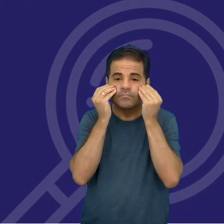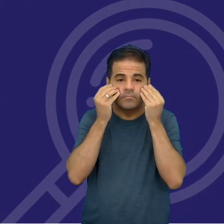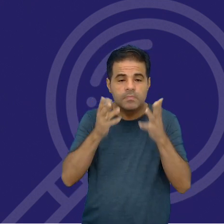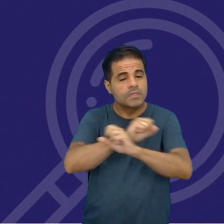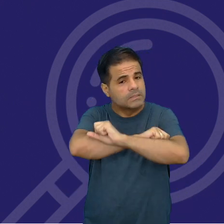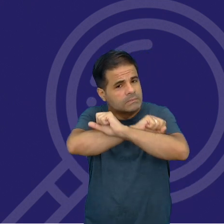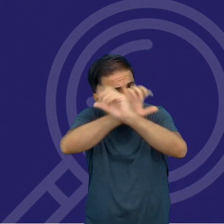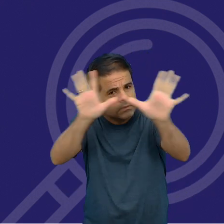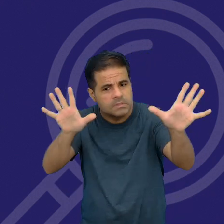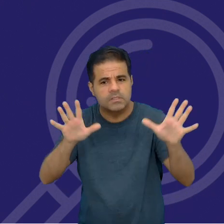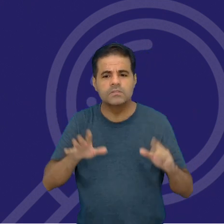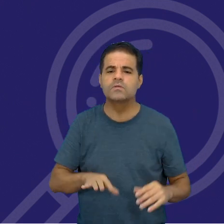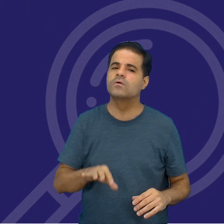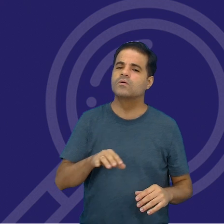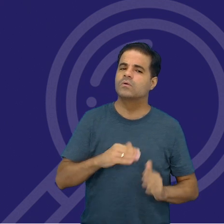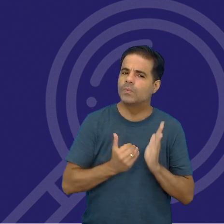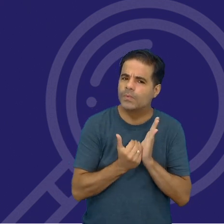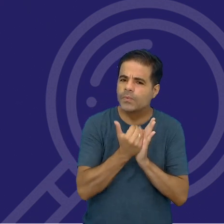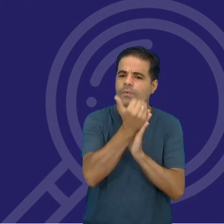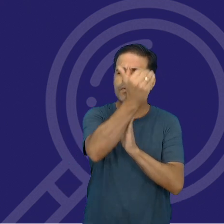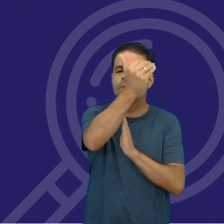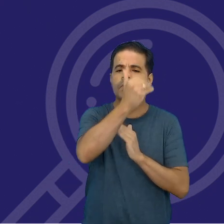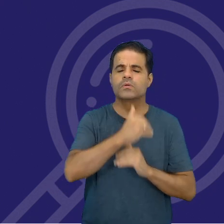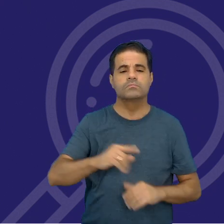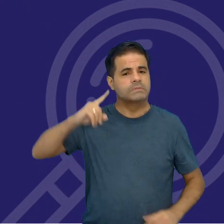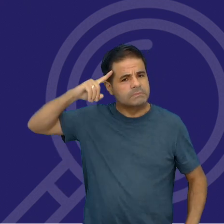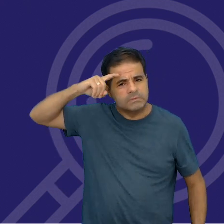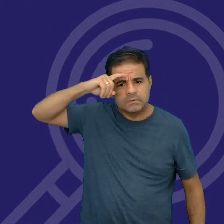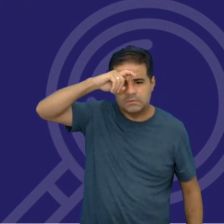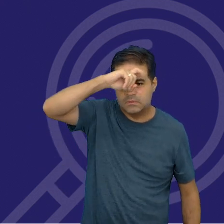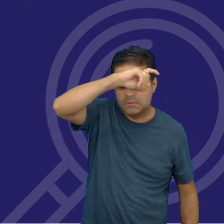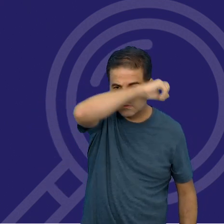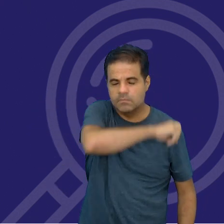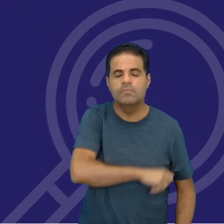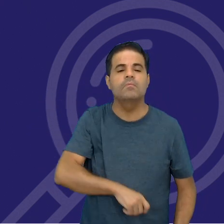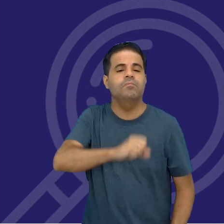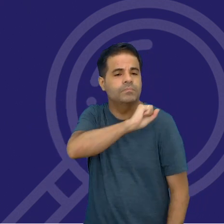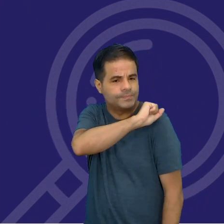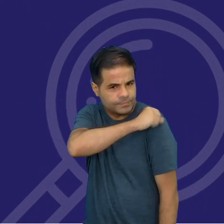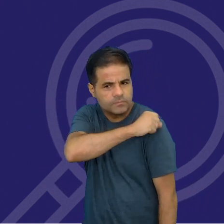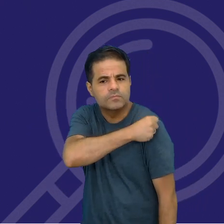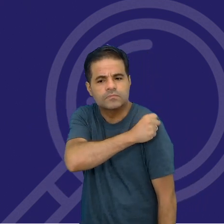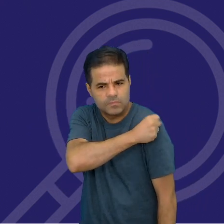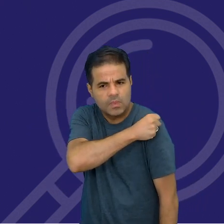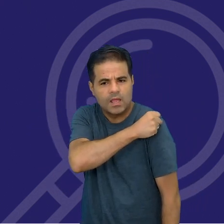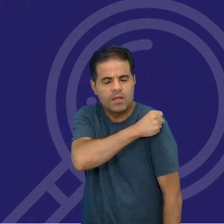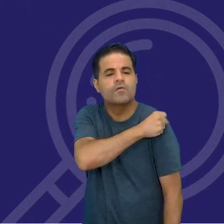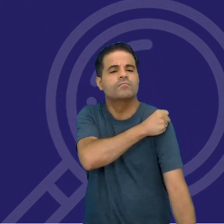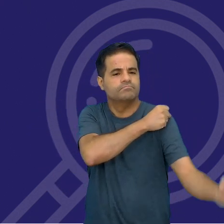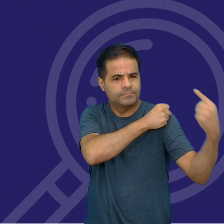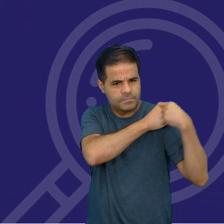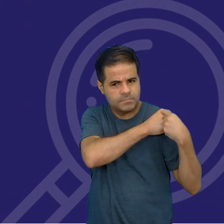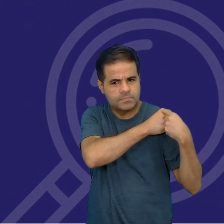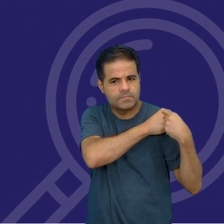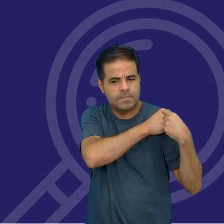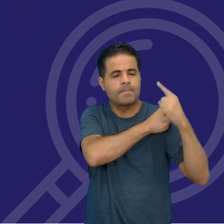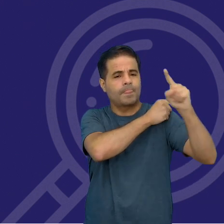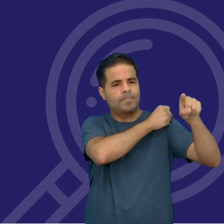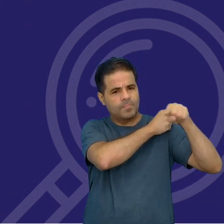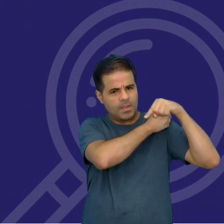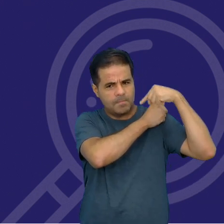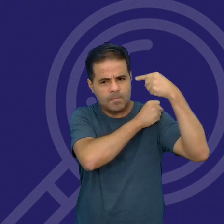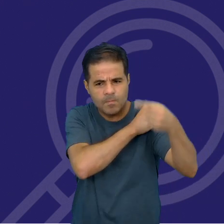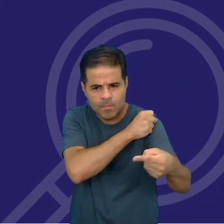explícito o aumento de complexidade do 8º ano para depois o 3º